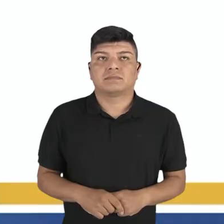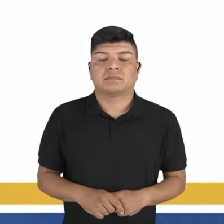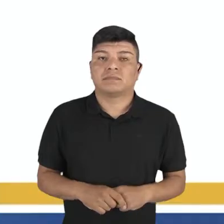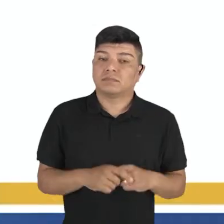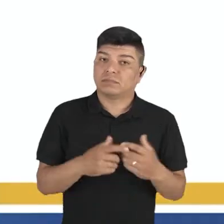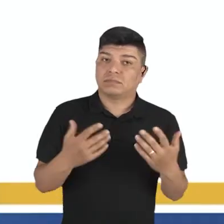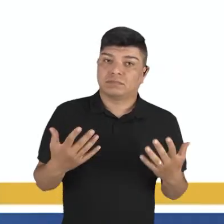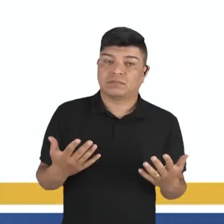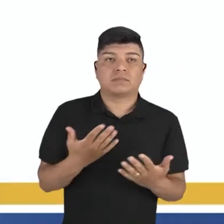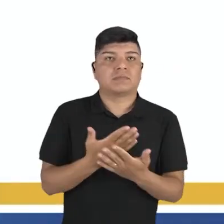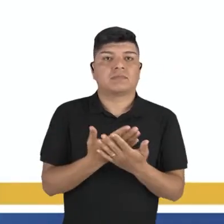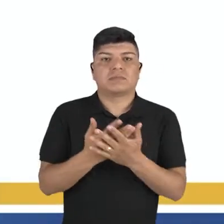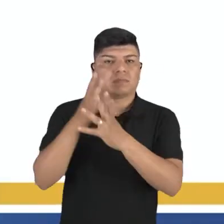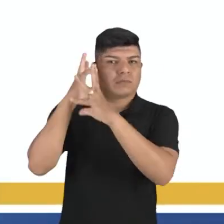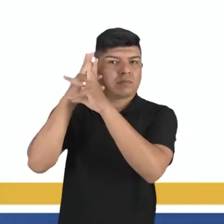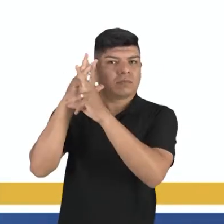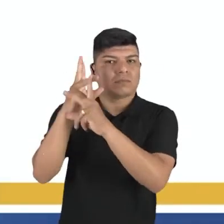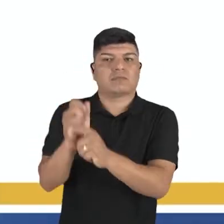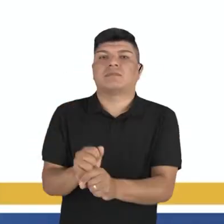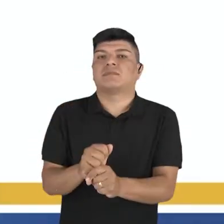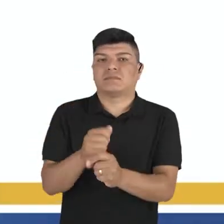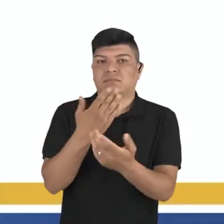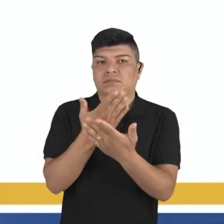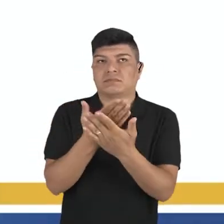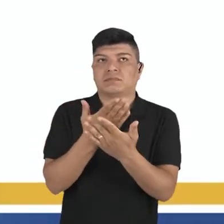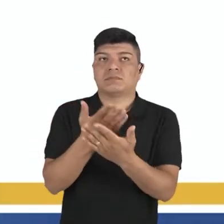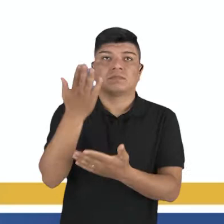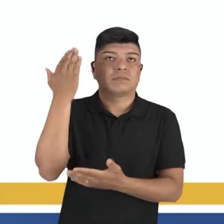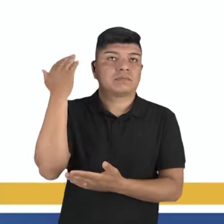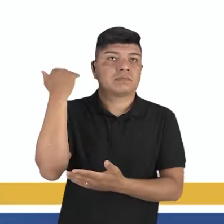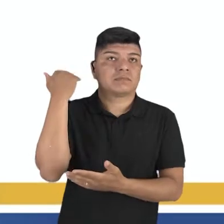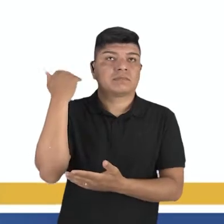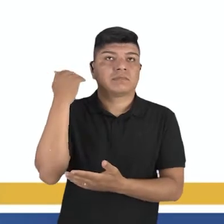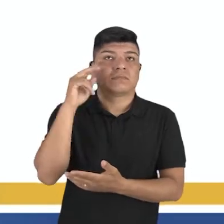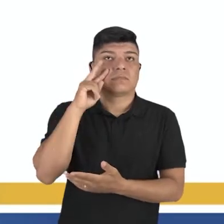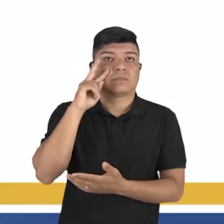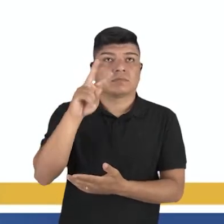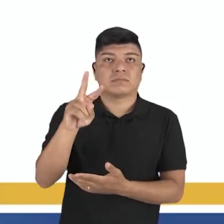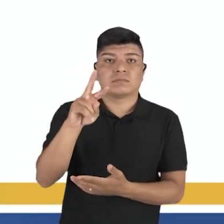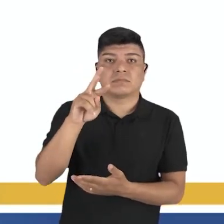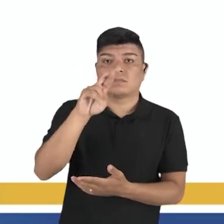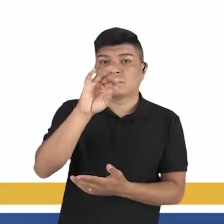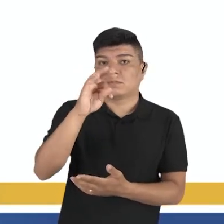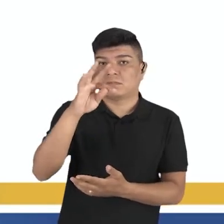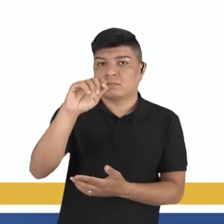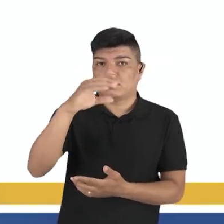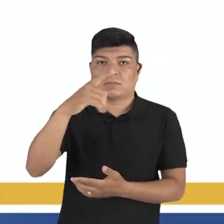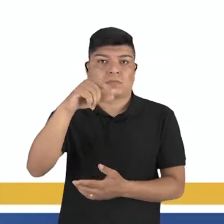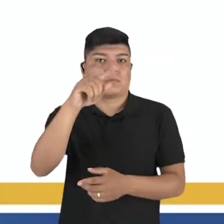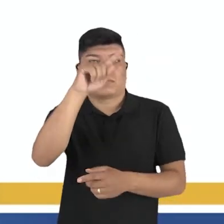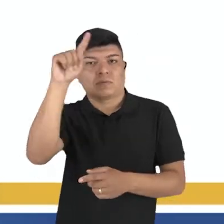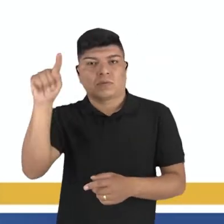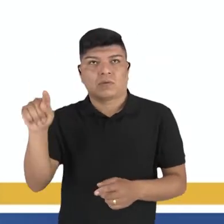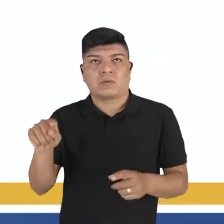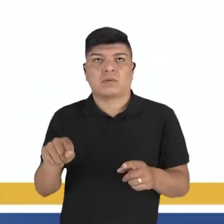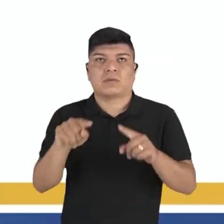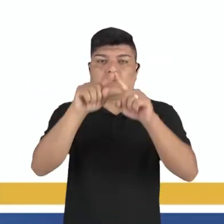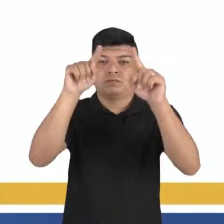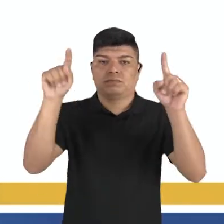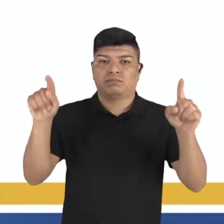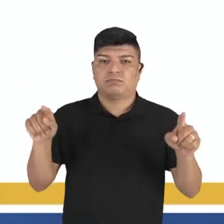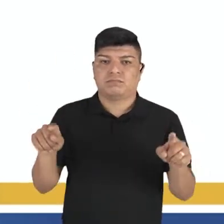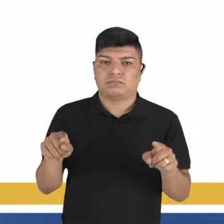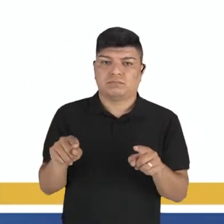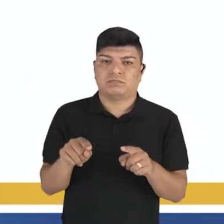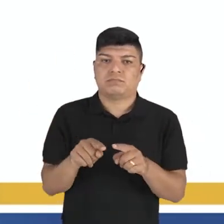Bom, a gente vai primeiro relembrar, né? Na aula passada, vimos que a rotação ou giro de uma semirreta em torno de